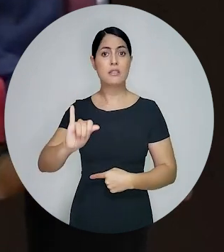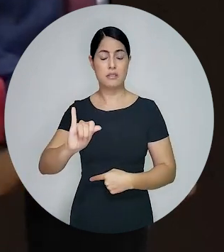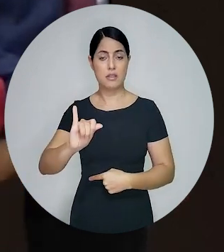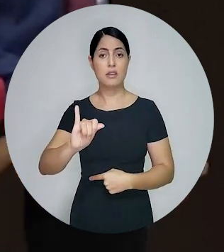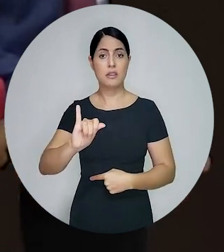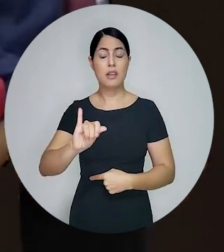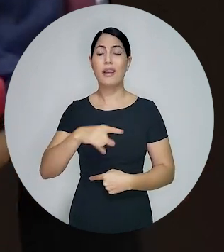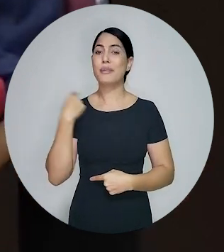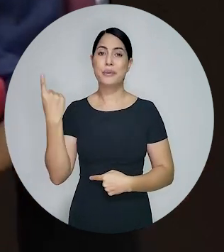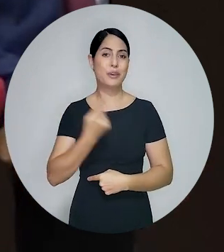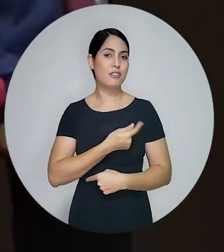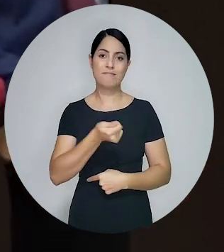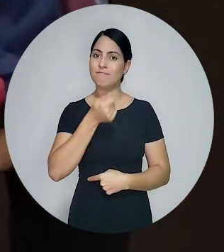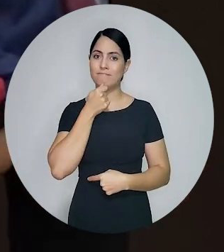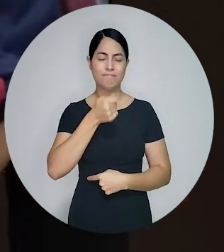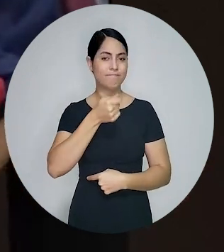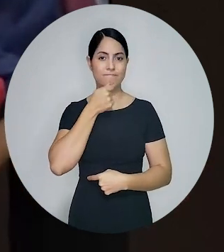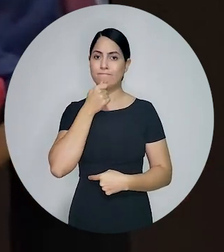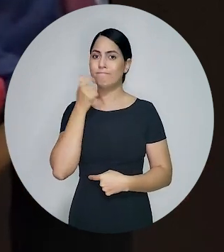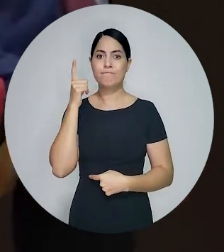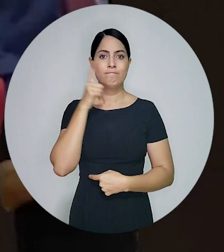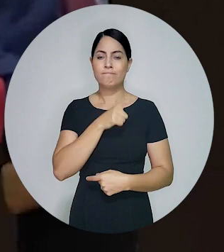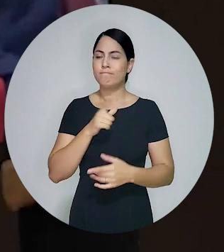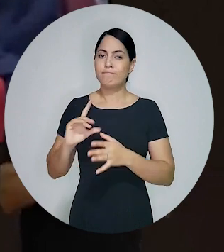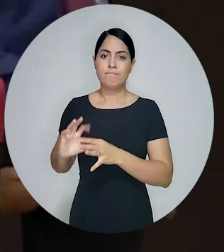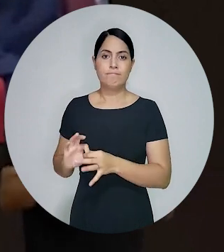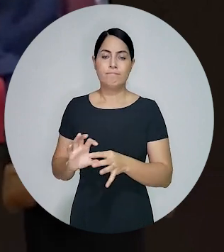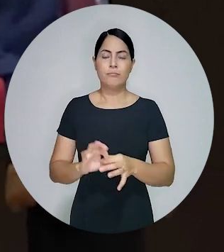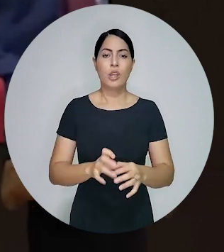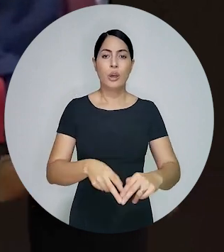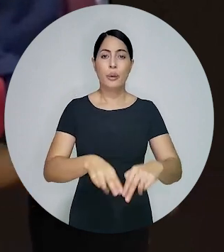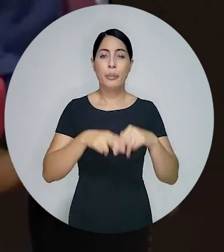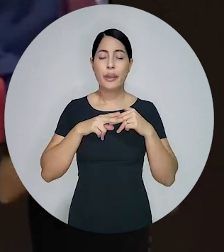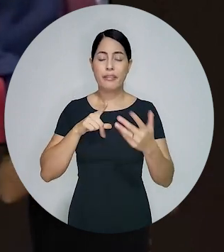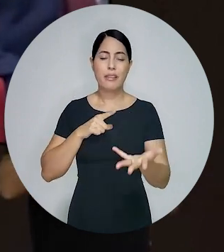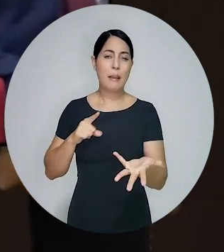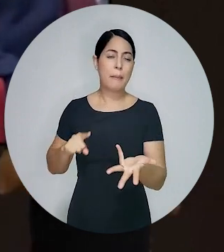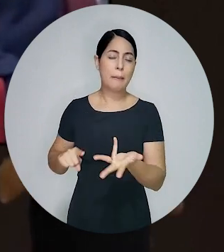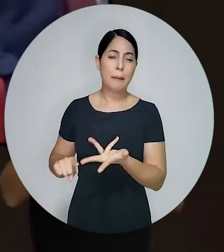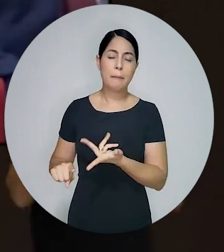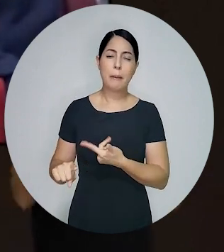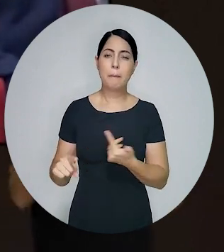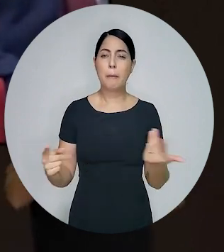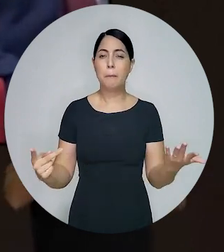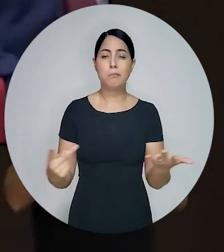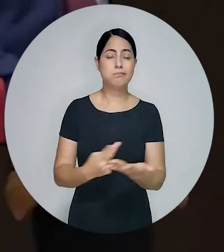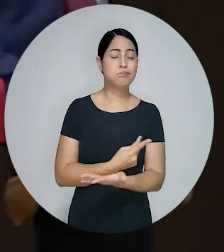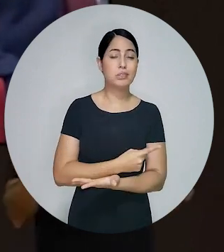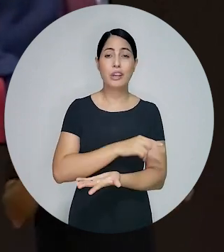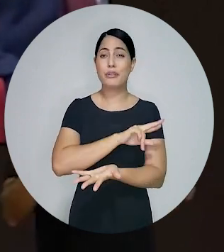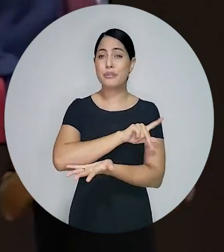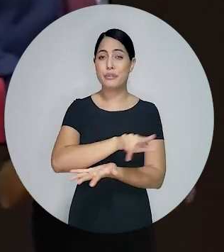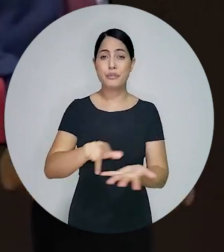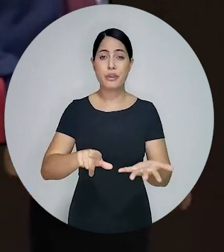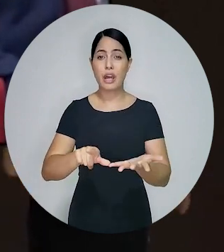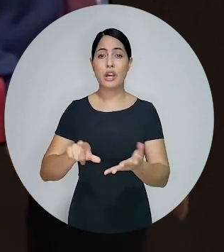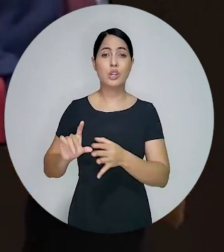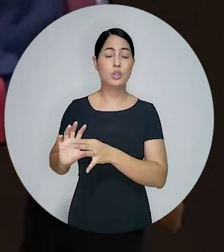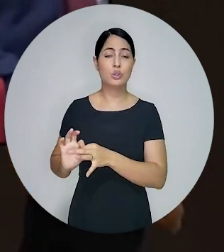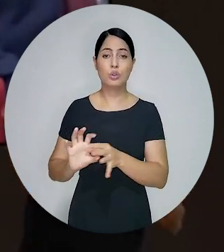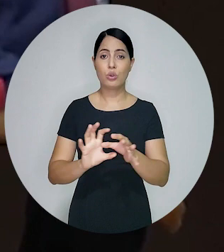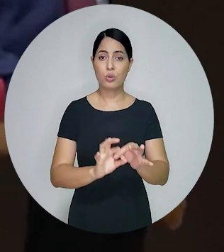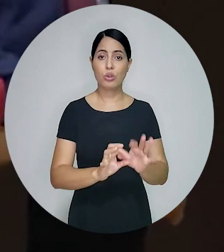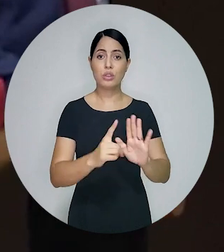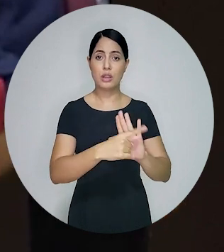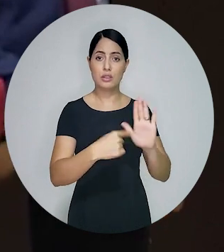que a violência seja concretizada, e ainda não conseguimos, apesar de tantas iniciativas e de tantos casos, e eu posso contar aqui dezenas